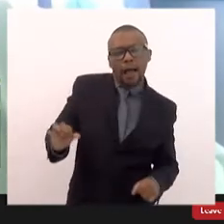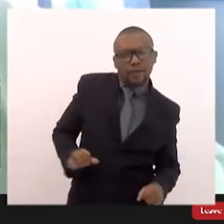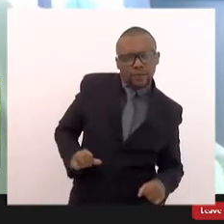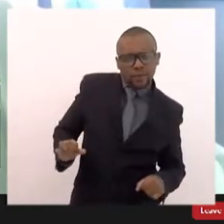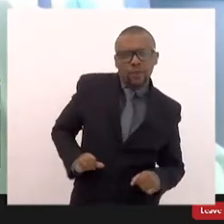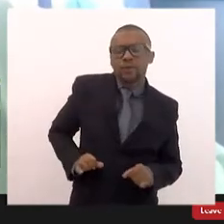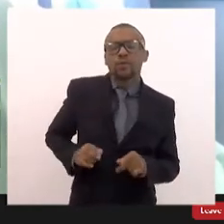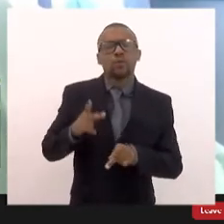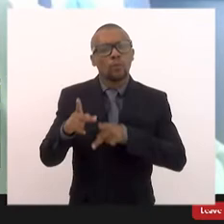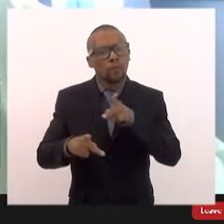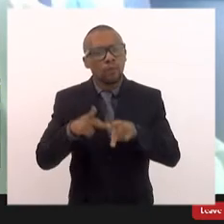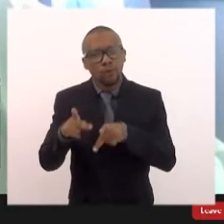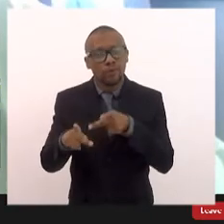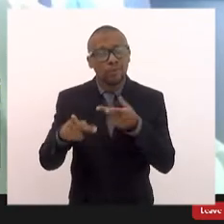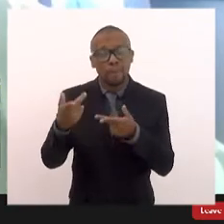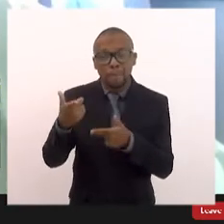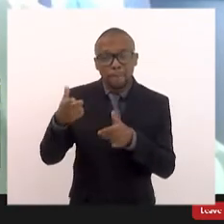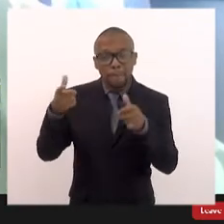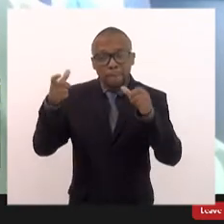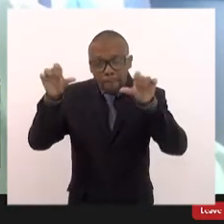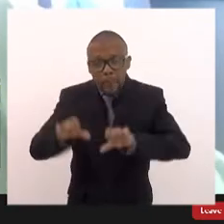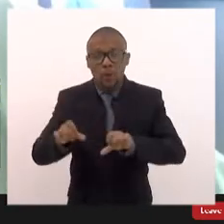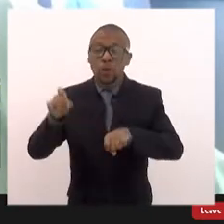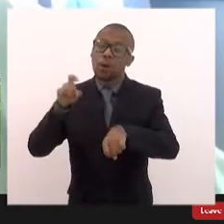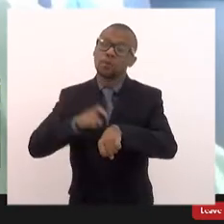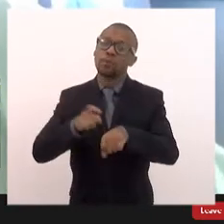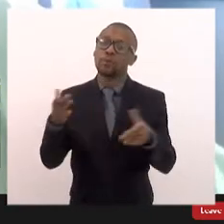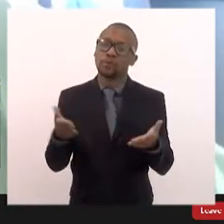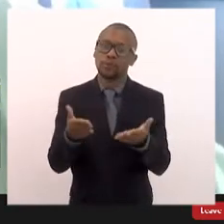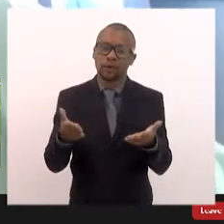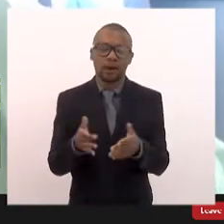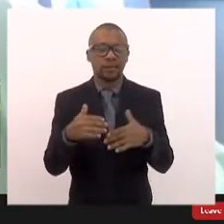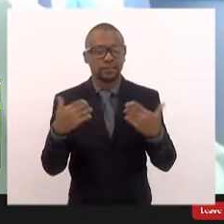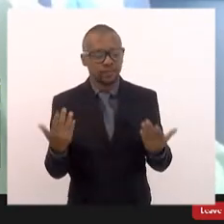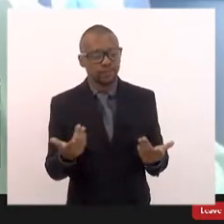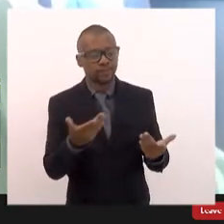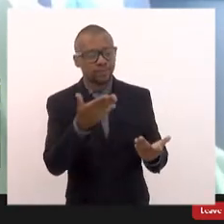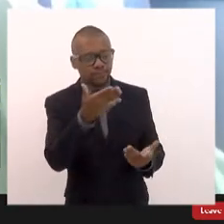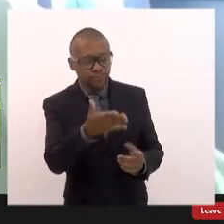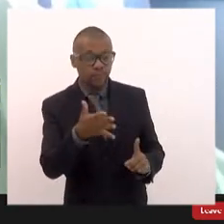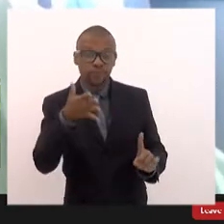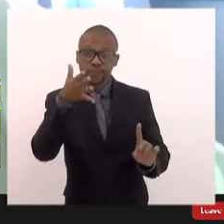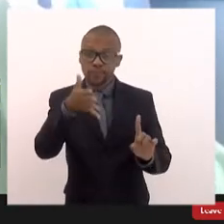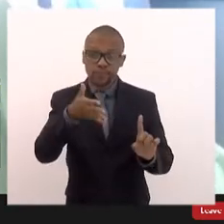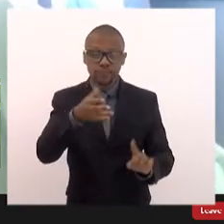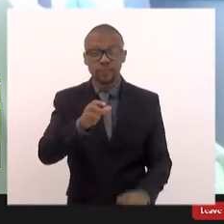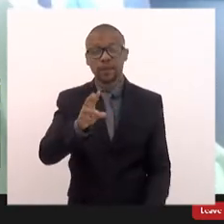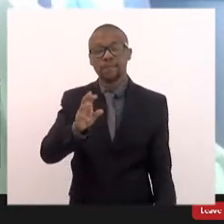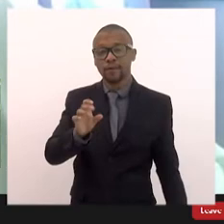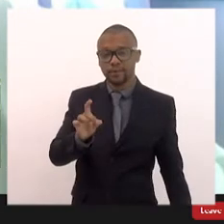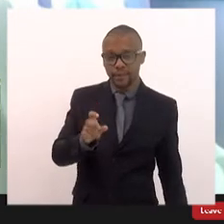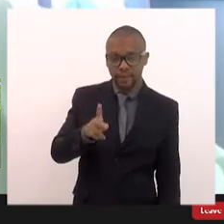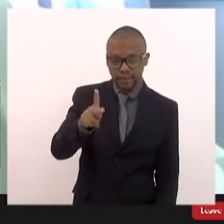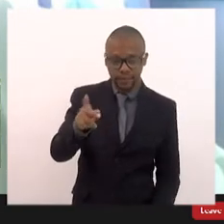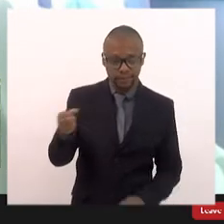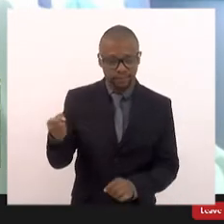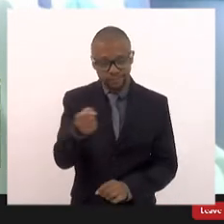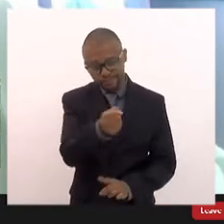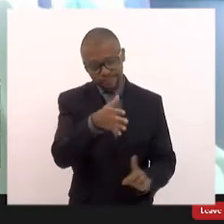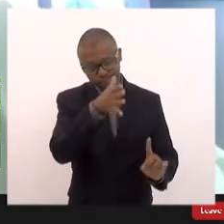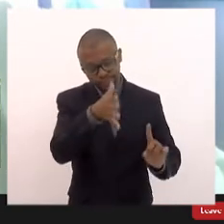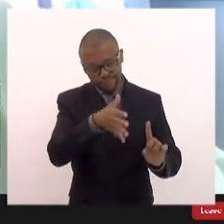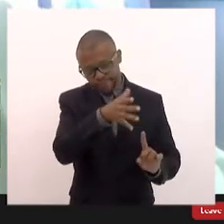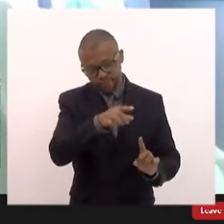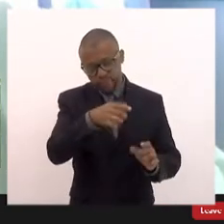ainda nesse momento. Valdec, te devolvo aqui a palavra para você